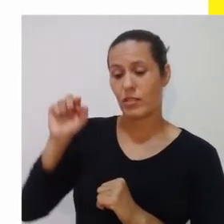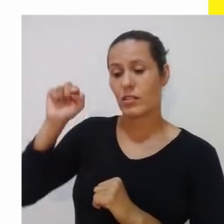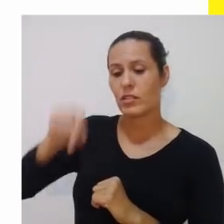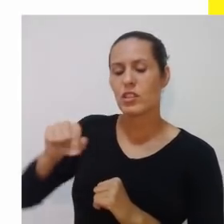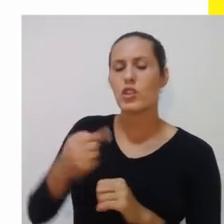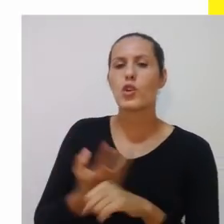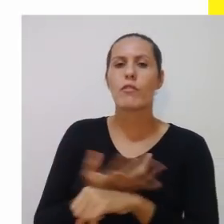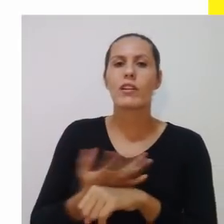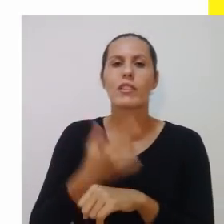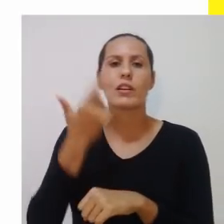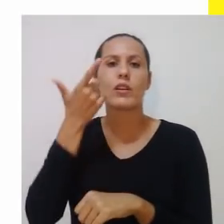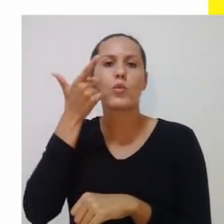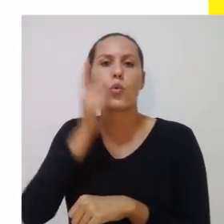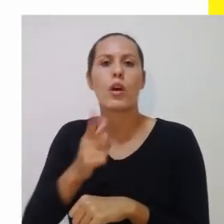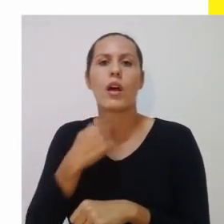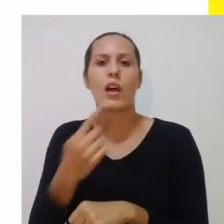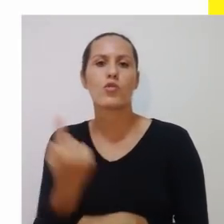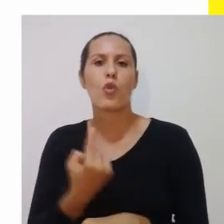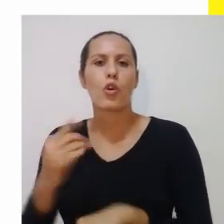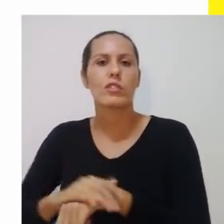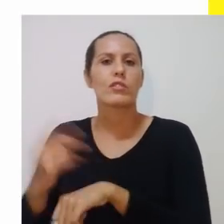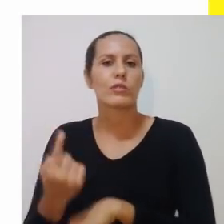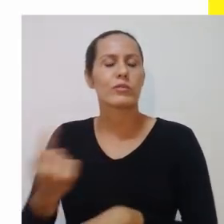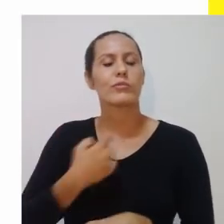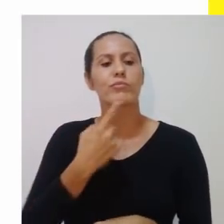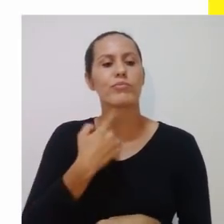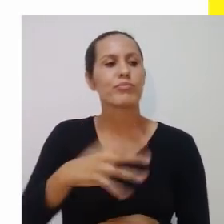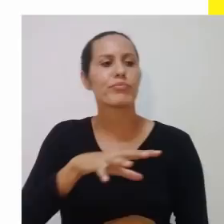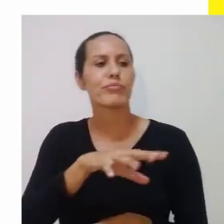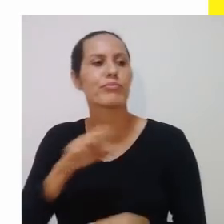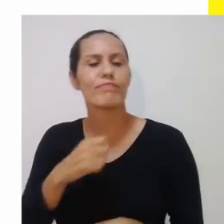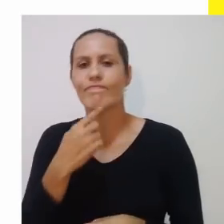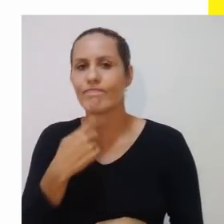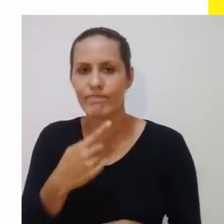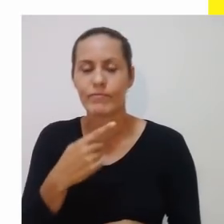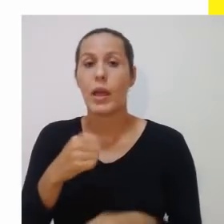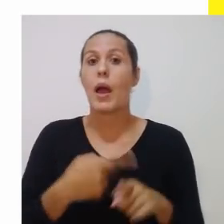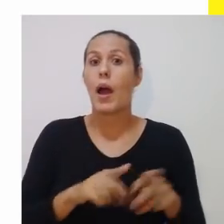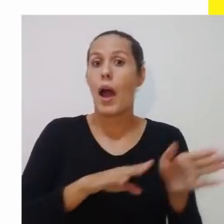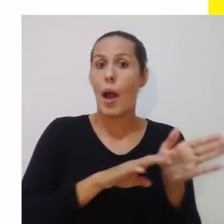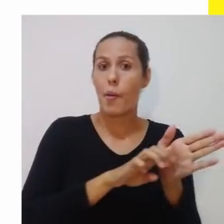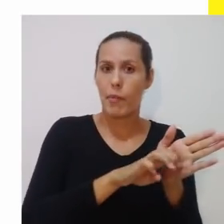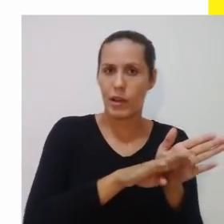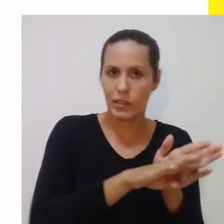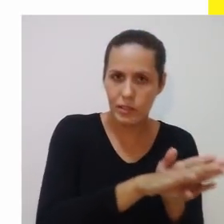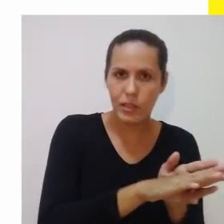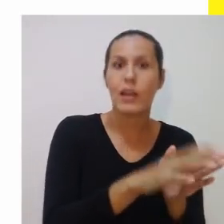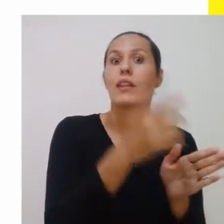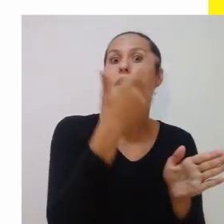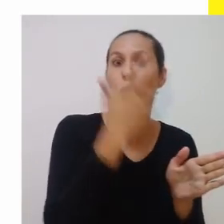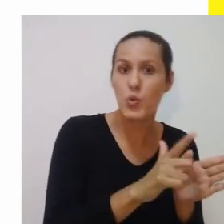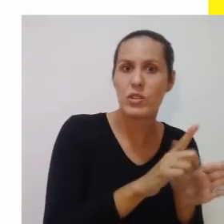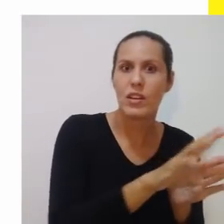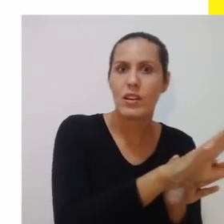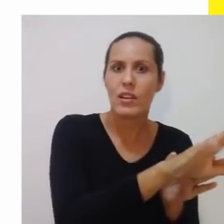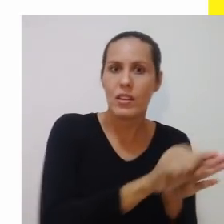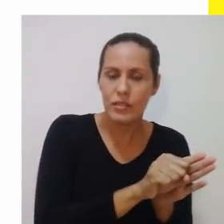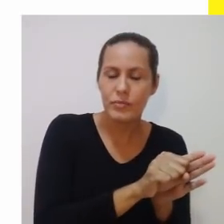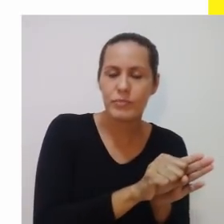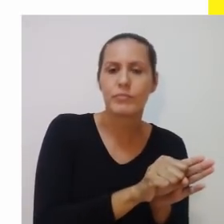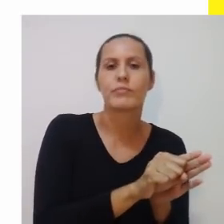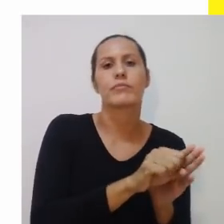captar sozinhos. As bactérias, por sua vez, captam o nitrogênio do ar e fixam